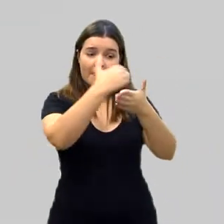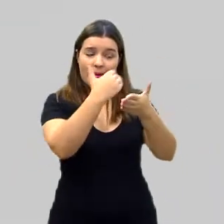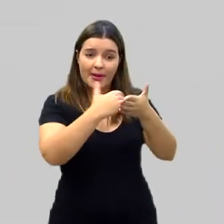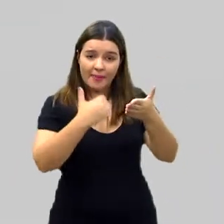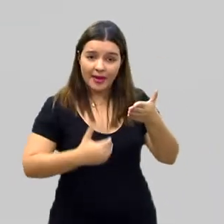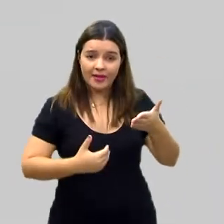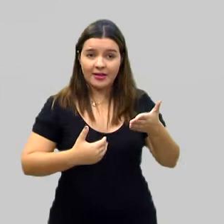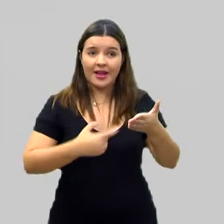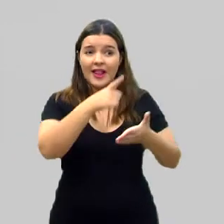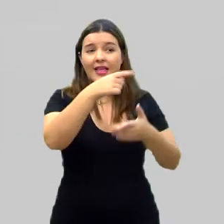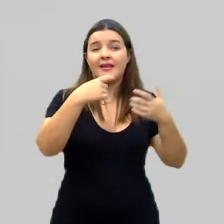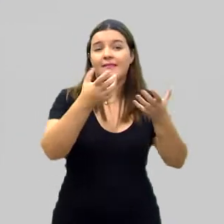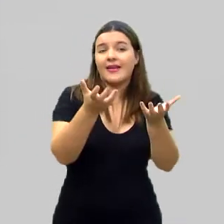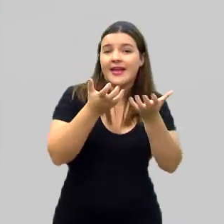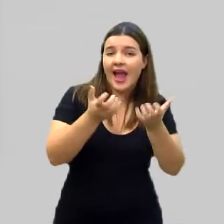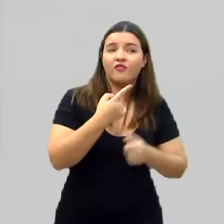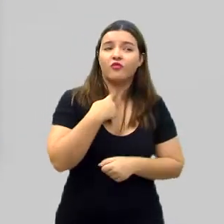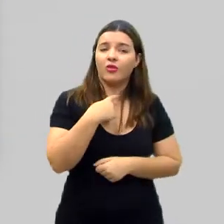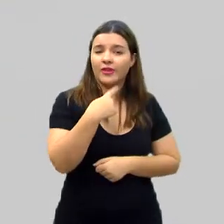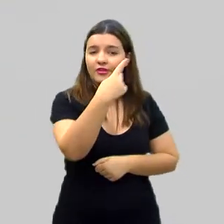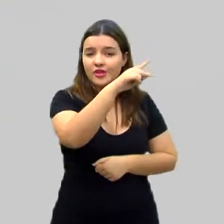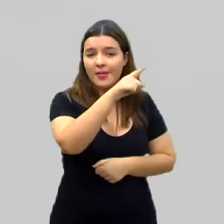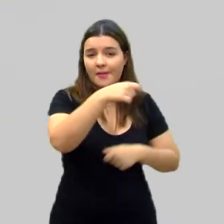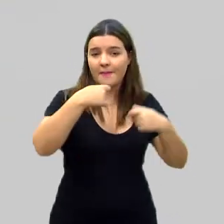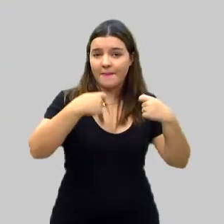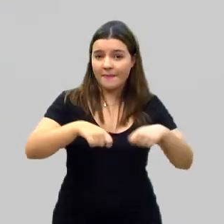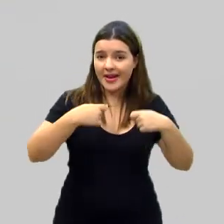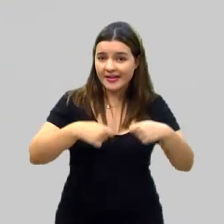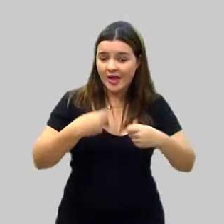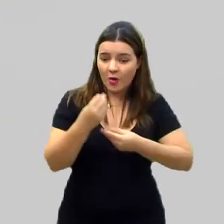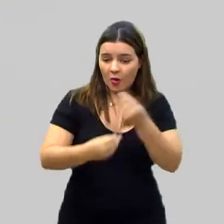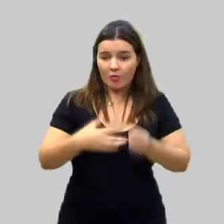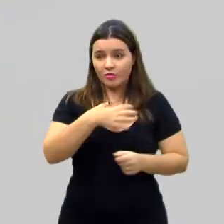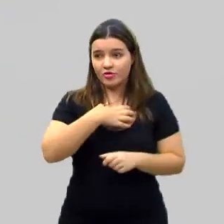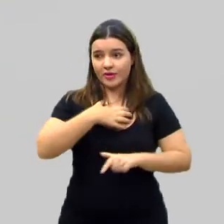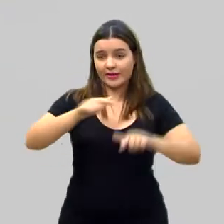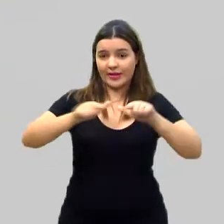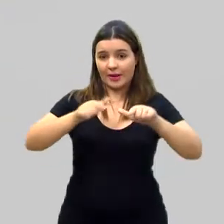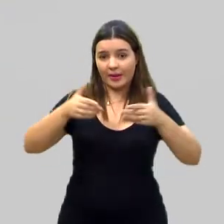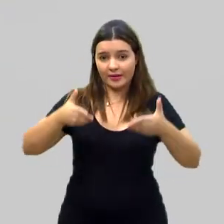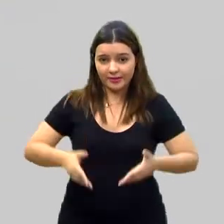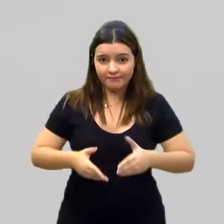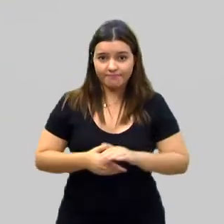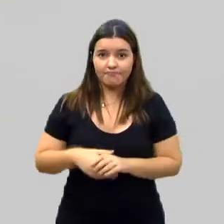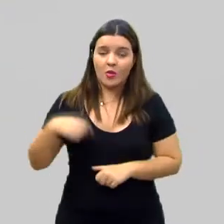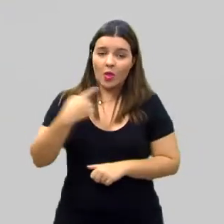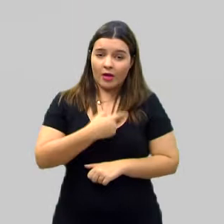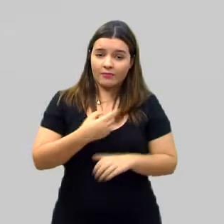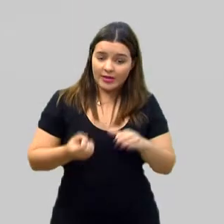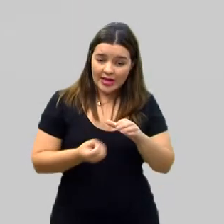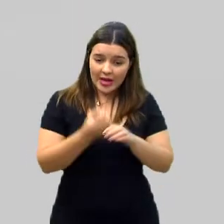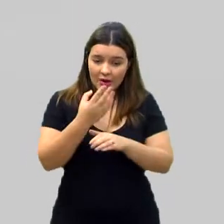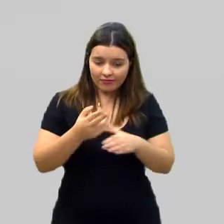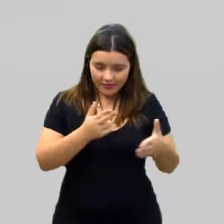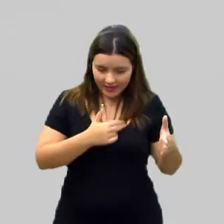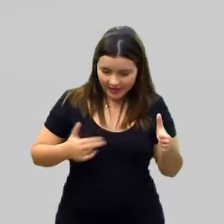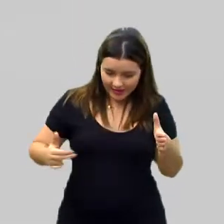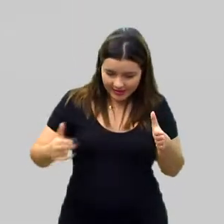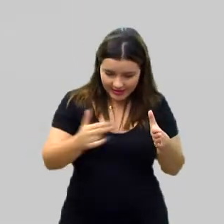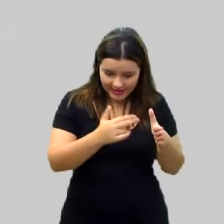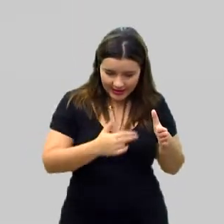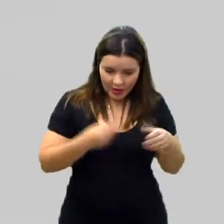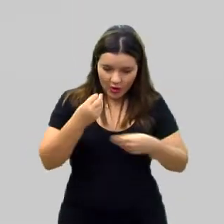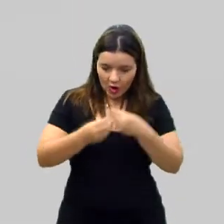né a formação do que Qual a necessidade real de ocupação desse espaço aí Nós criamos uma planta aprovamos